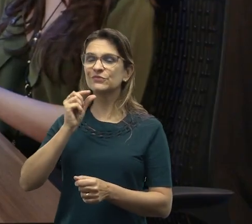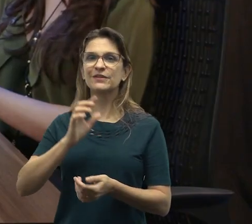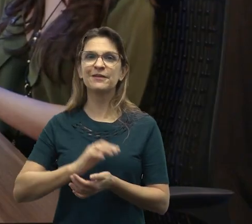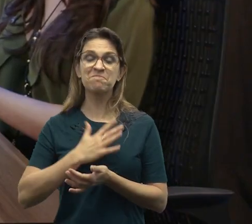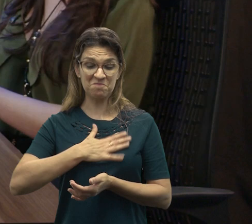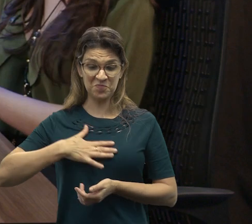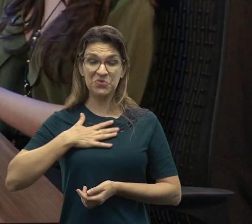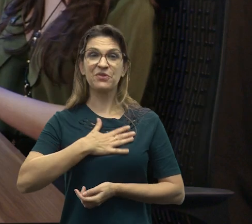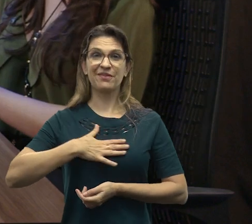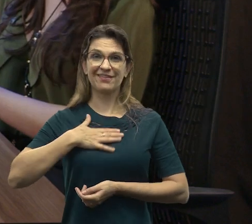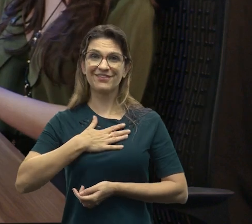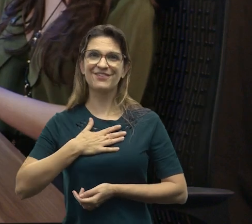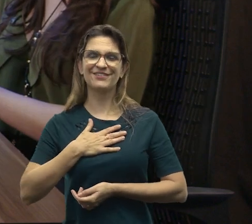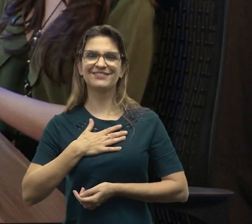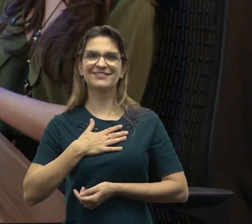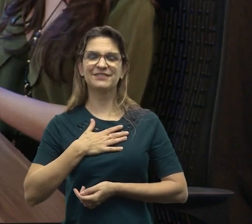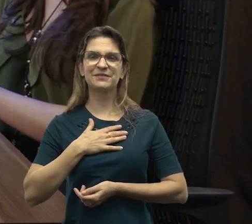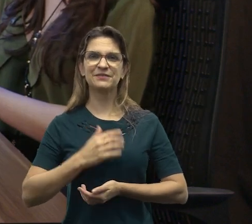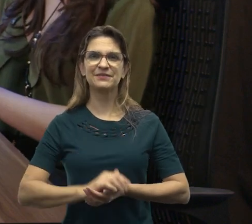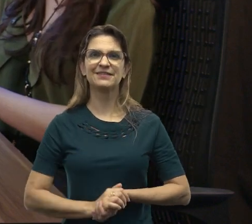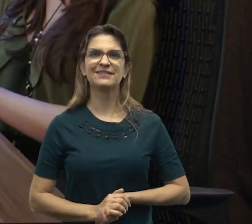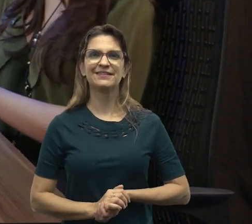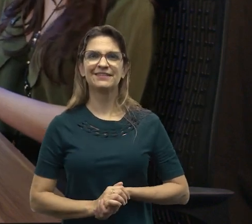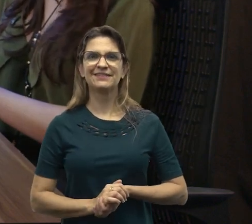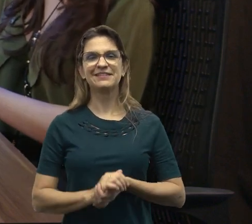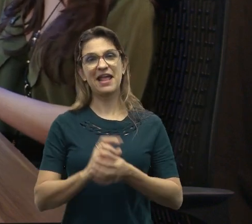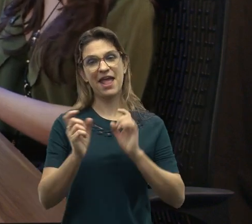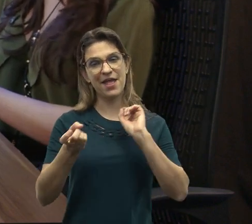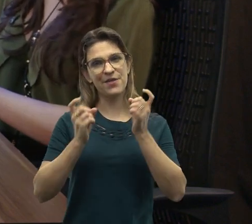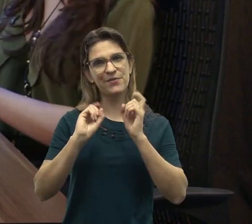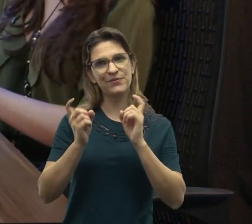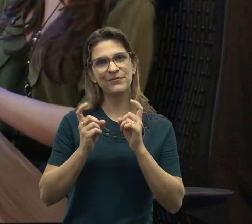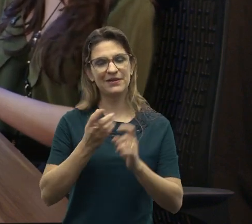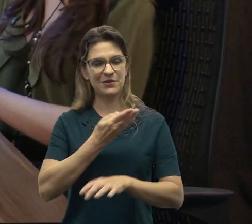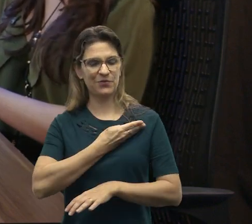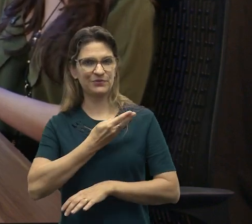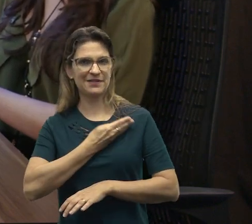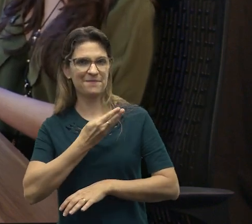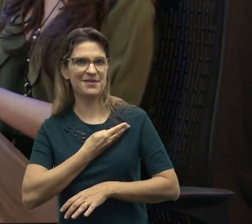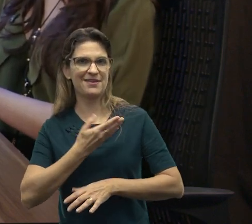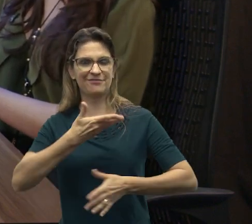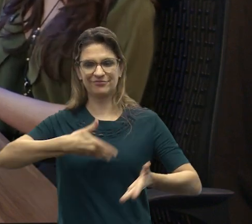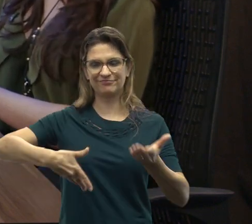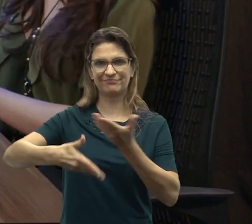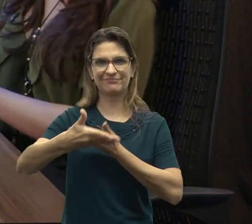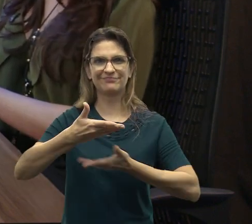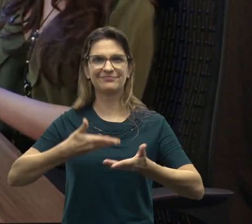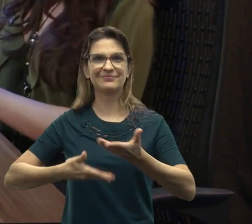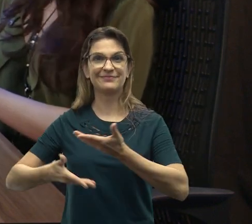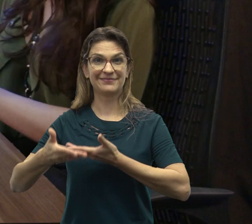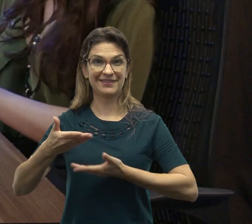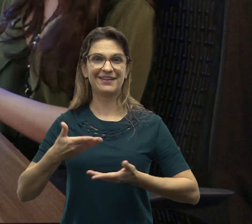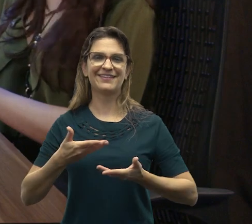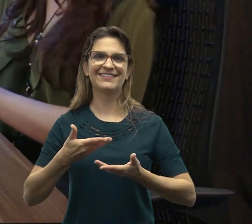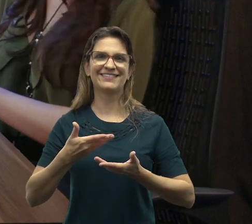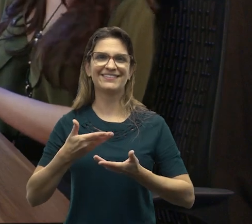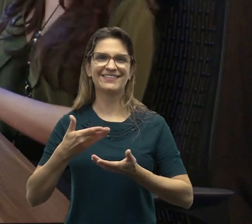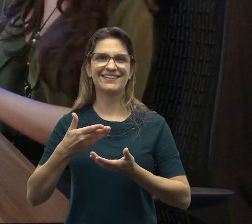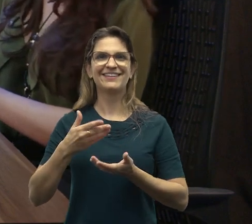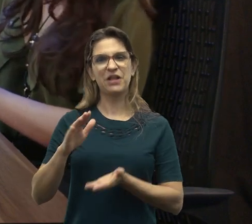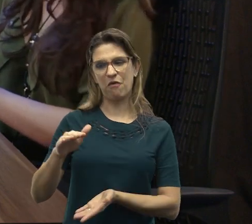estar juntamente com os amigos e tomando. Então eu tenho uns vinhos guardadinhos lá, tem